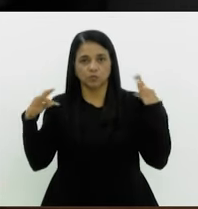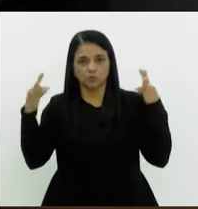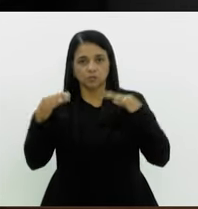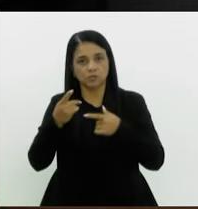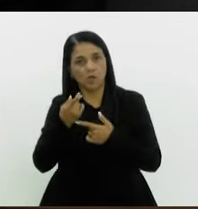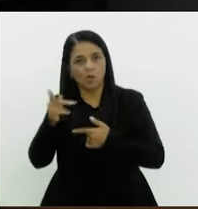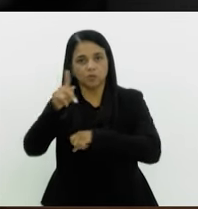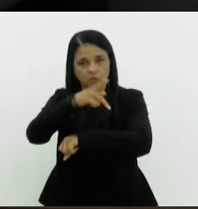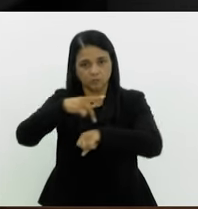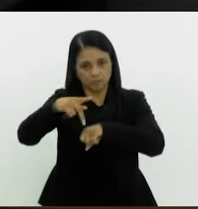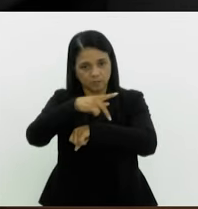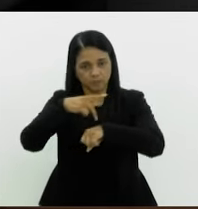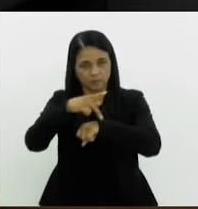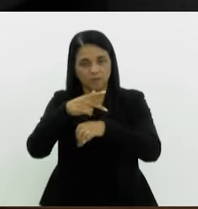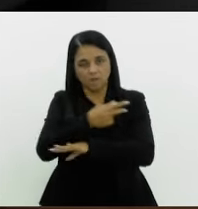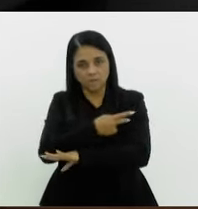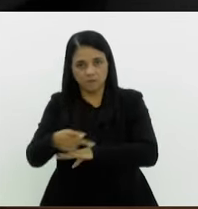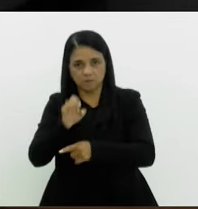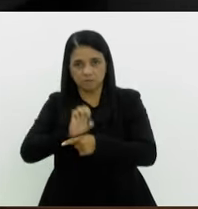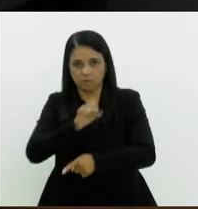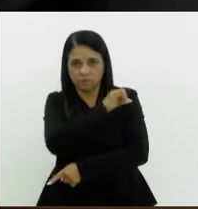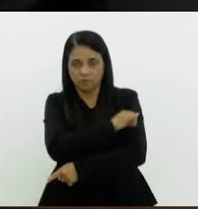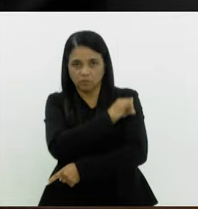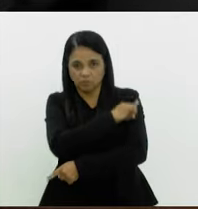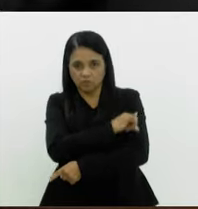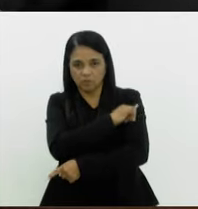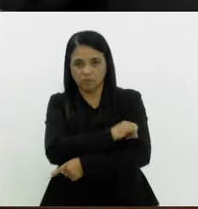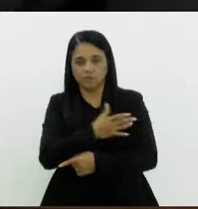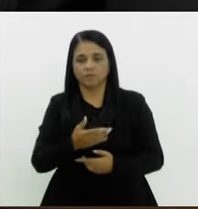países em visita ao Estado do Rio de Janeiro.